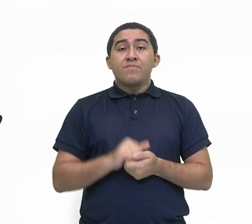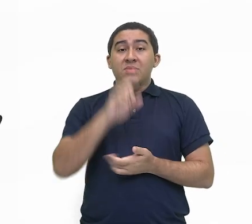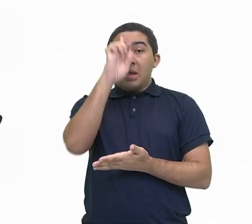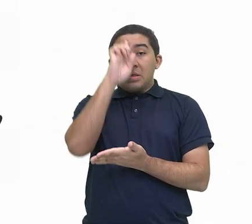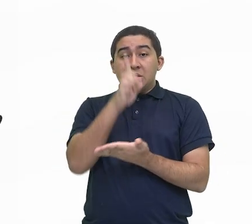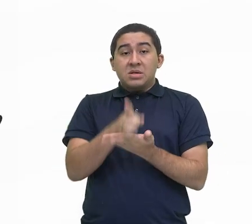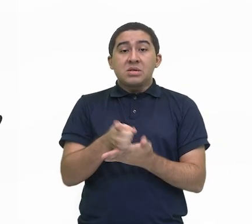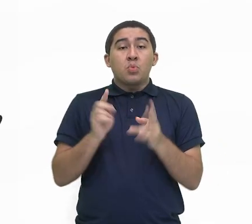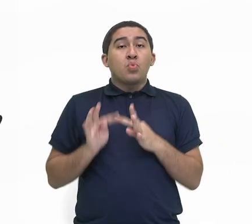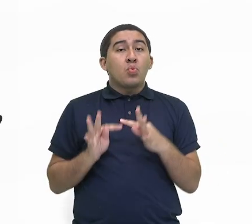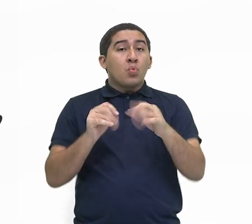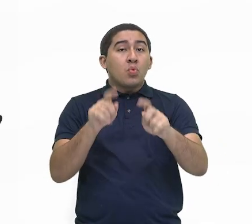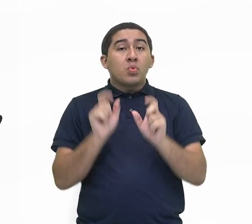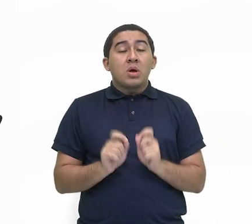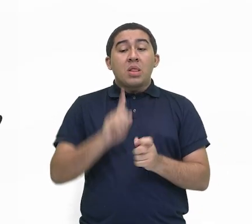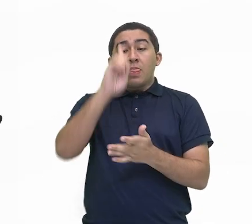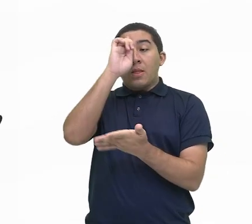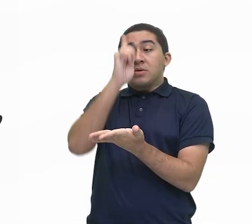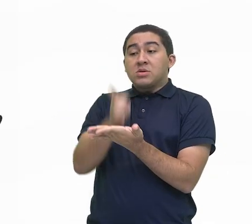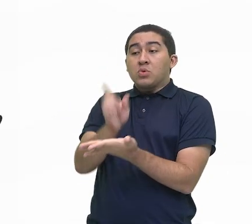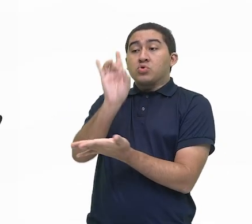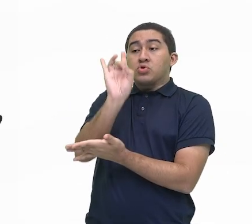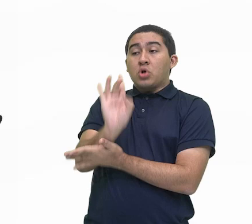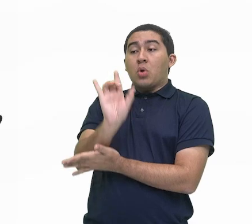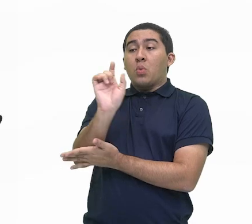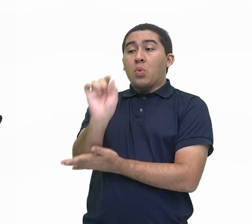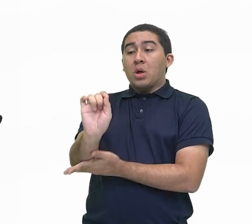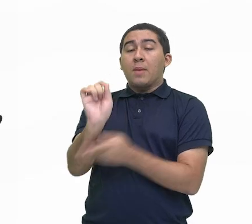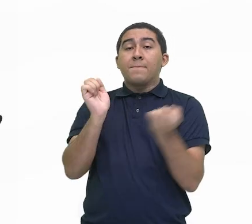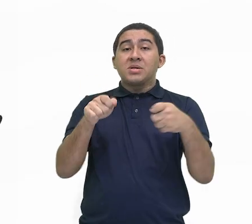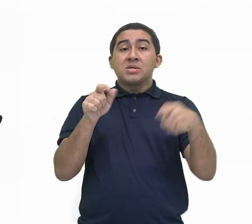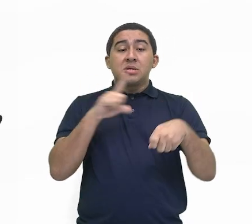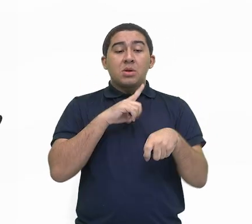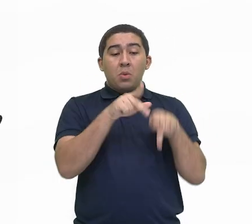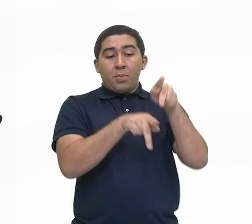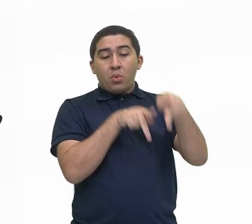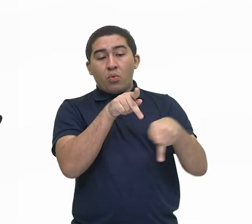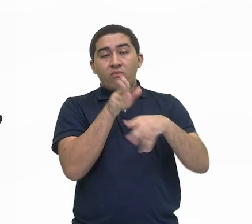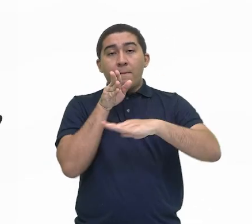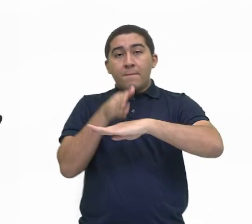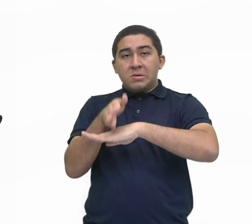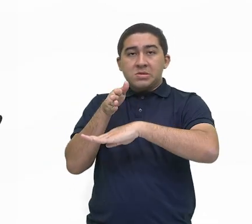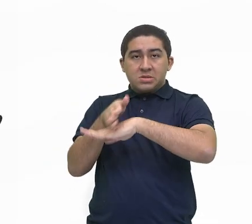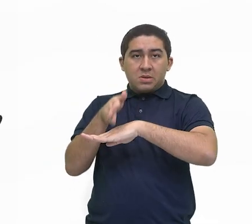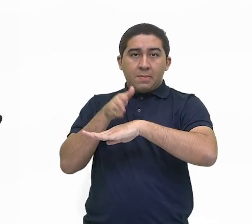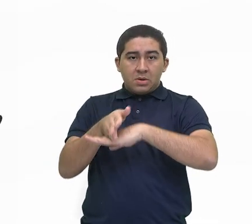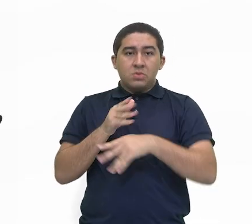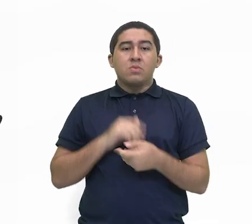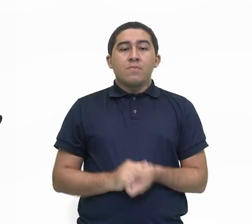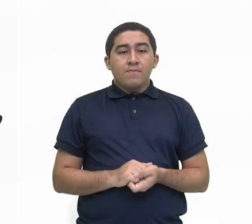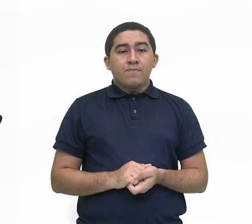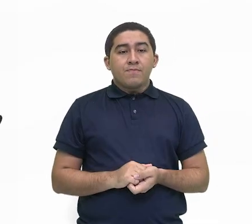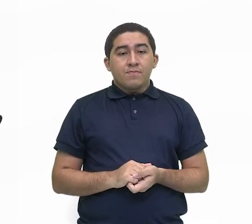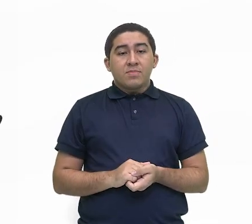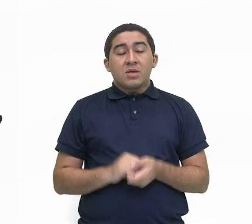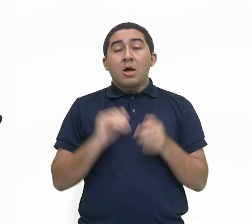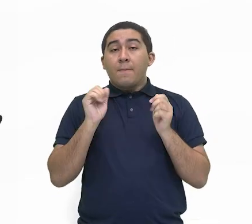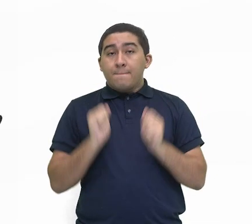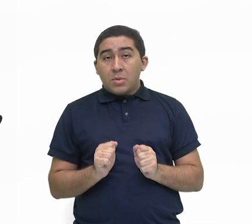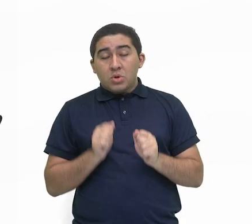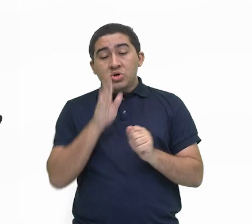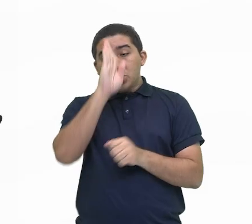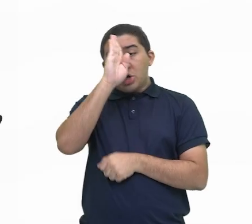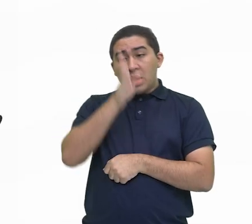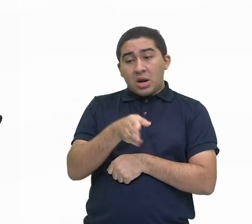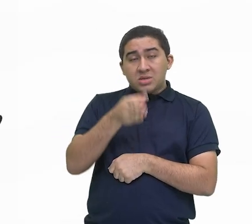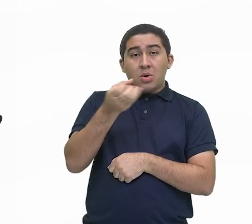decisões, elas são tomadas com a participação popular, seja direta